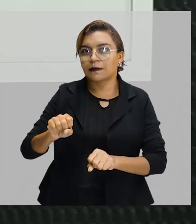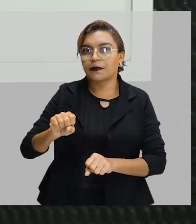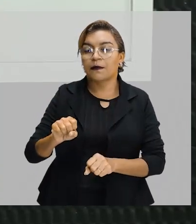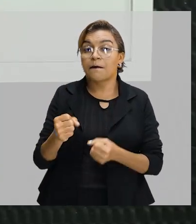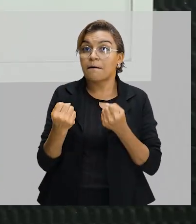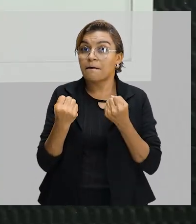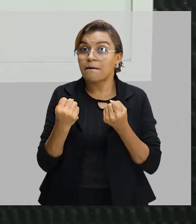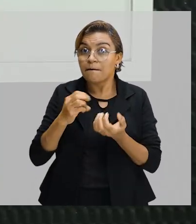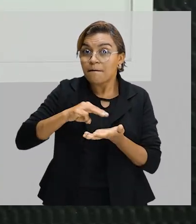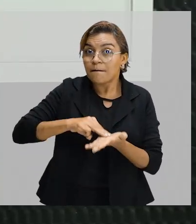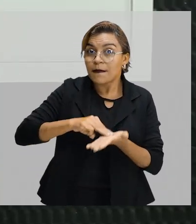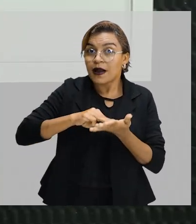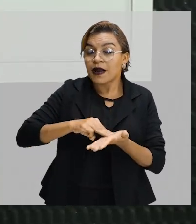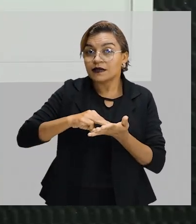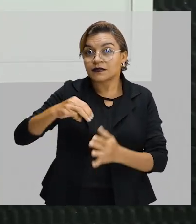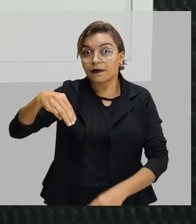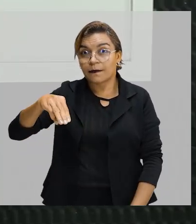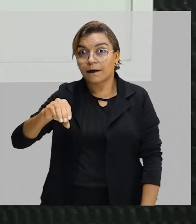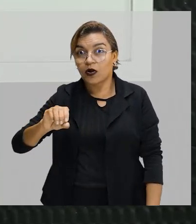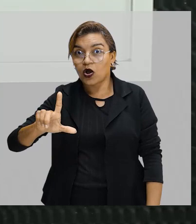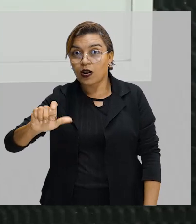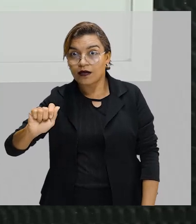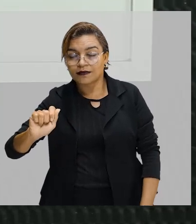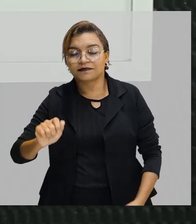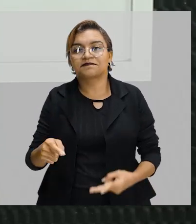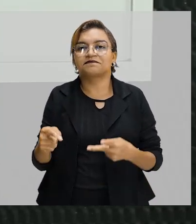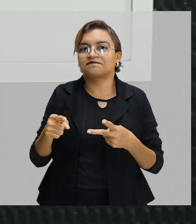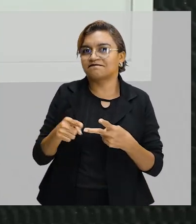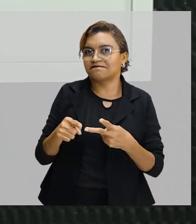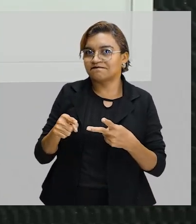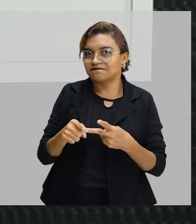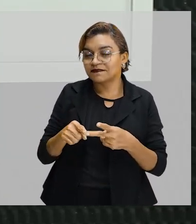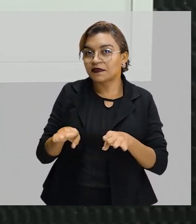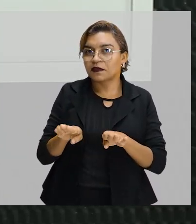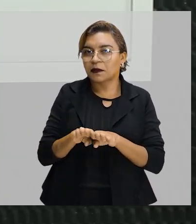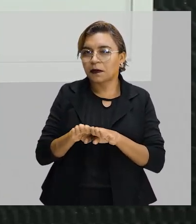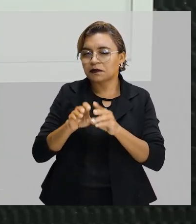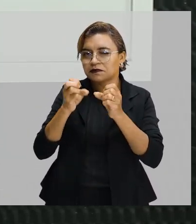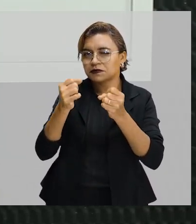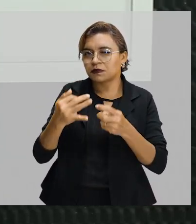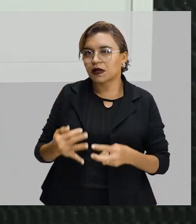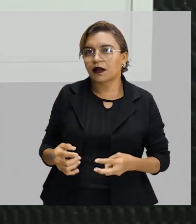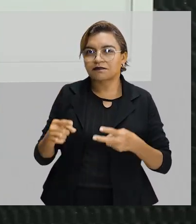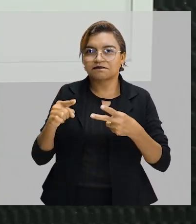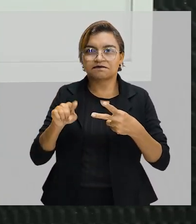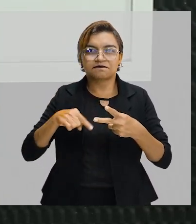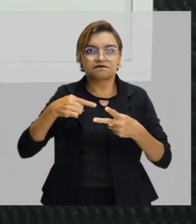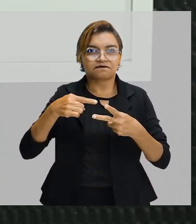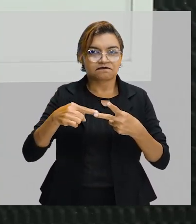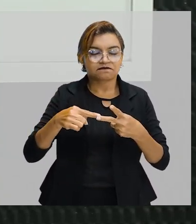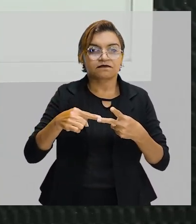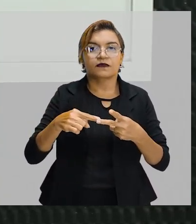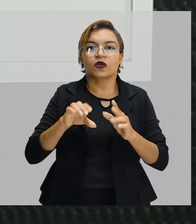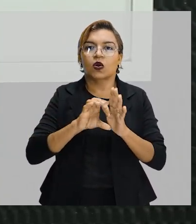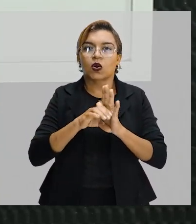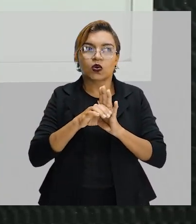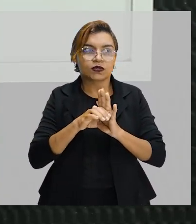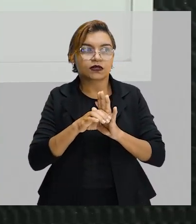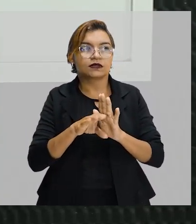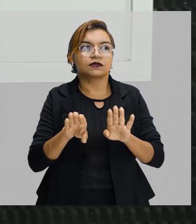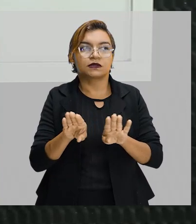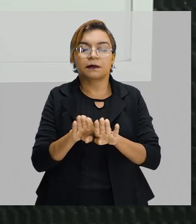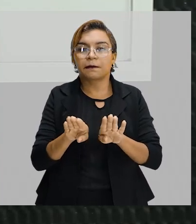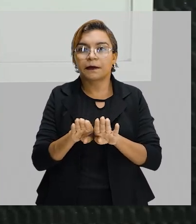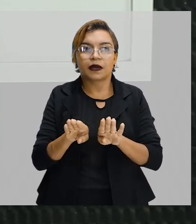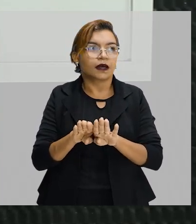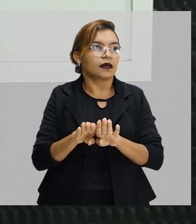até aqui desenhado, certo? Vamos falar também, não é, de alguns conceitos de ondulatória,